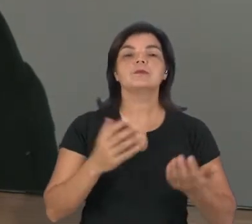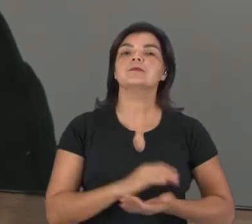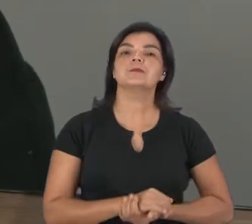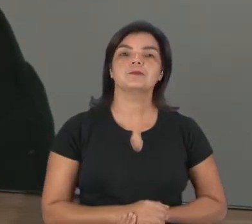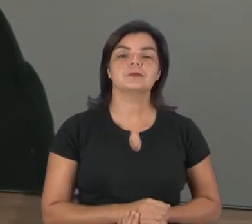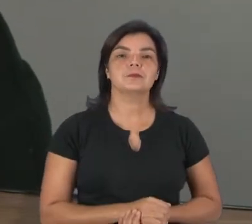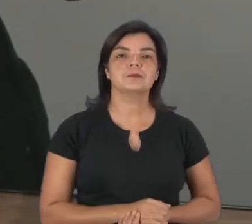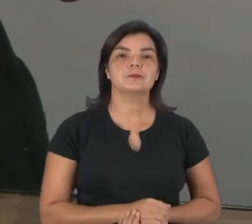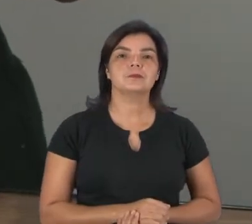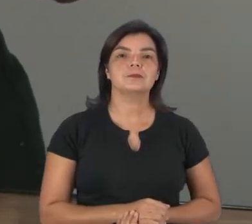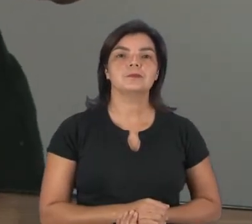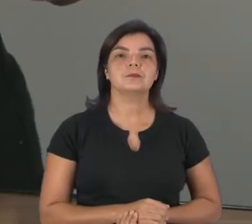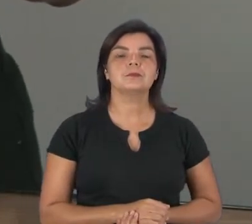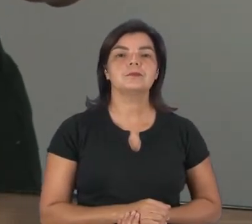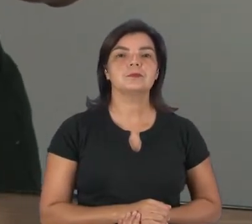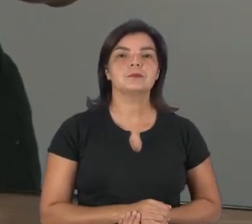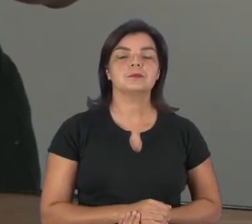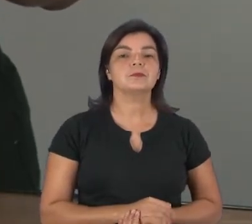agora o nosso